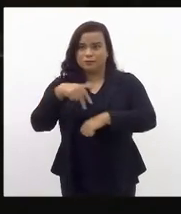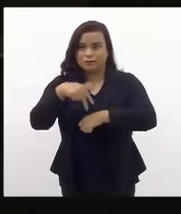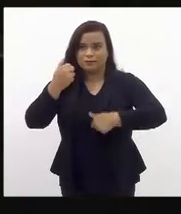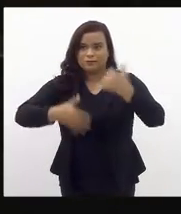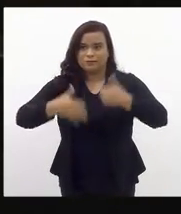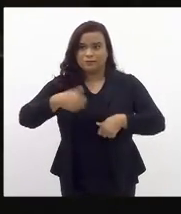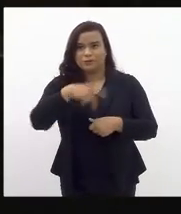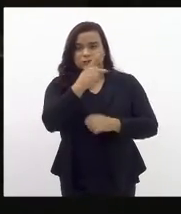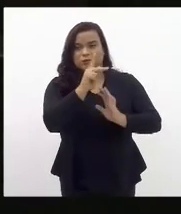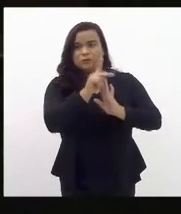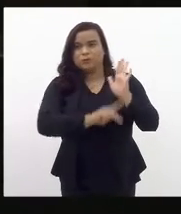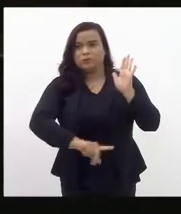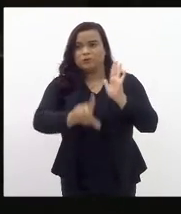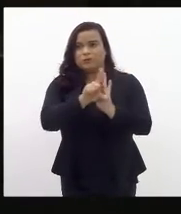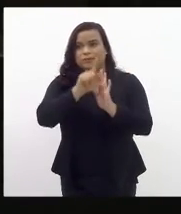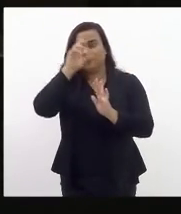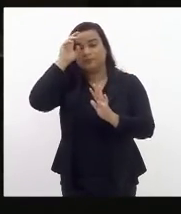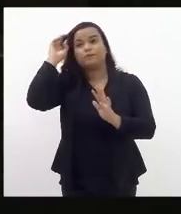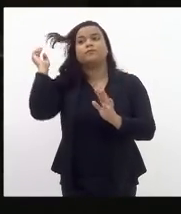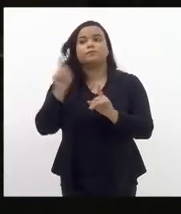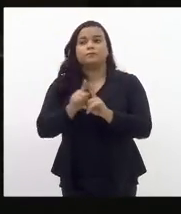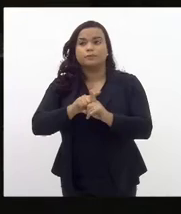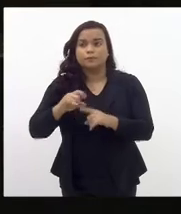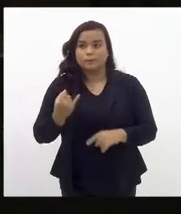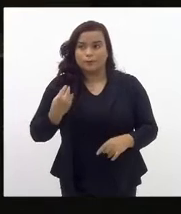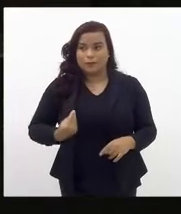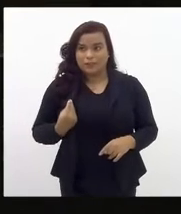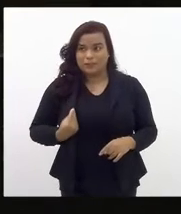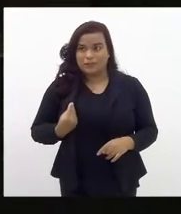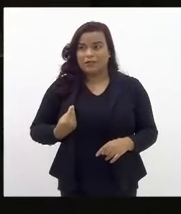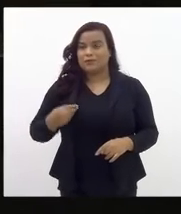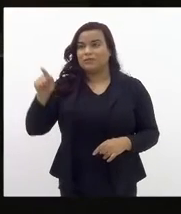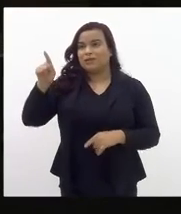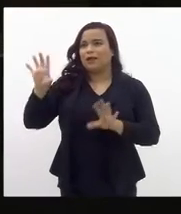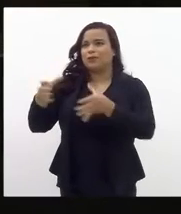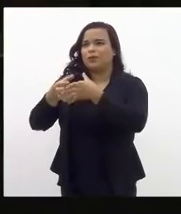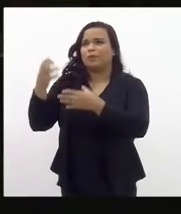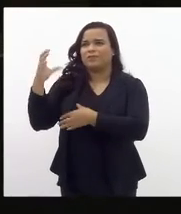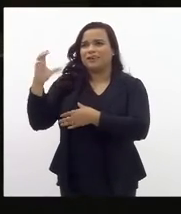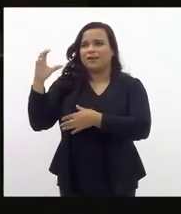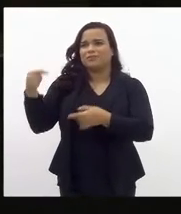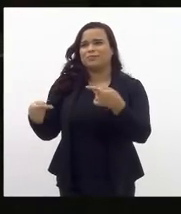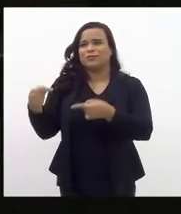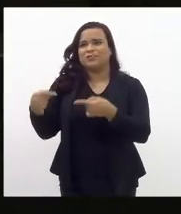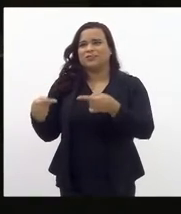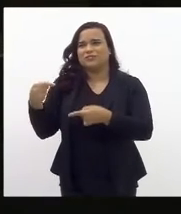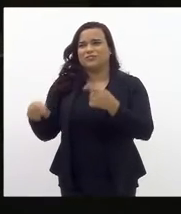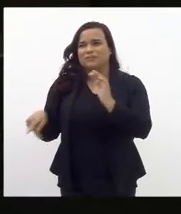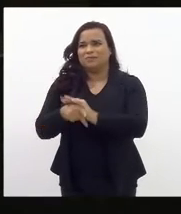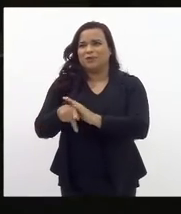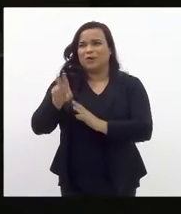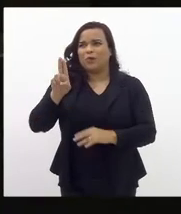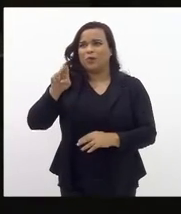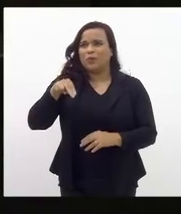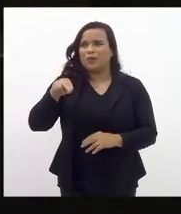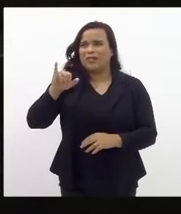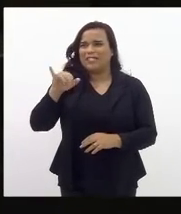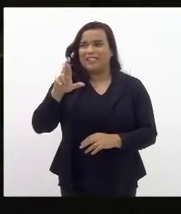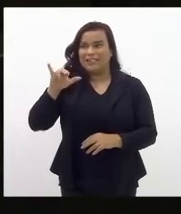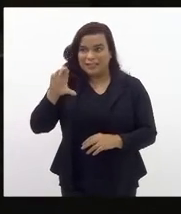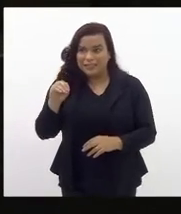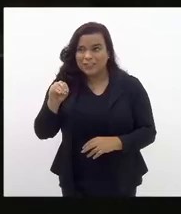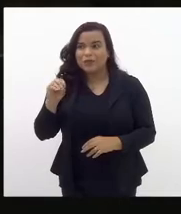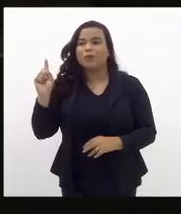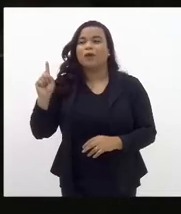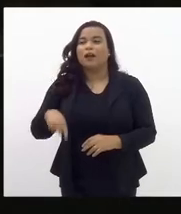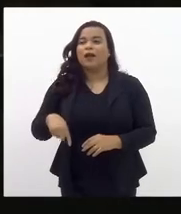comentando o seu projeto de lei, a presença nesse plenário da turma de ciências políticas da Unirio. São